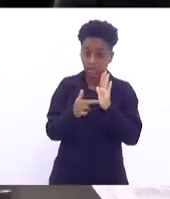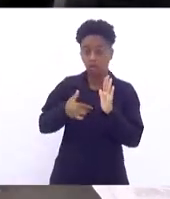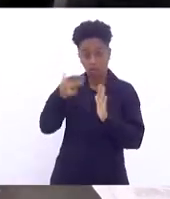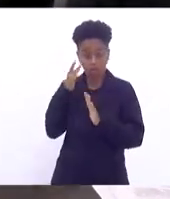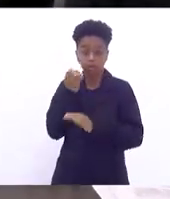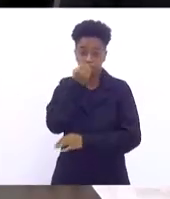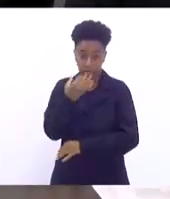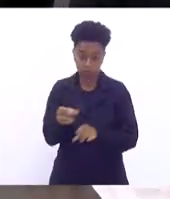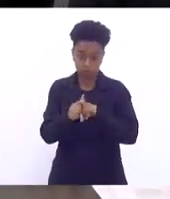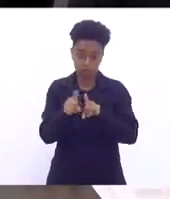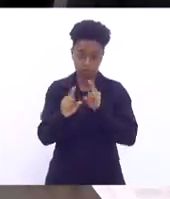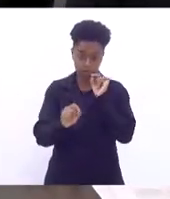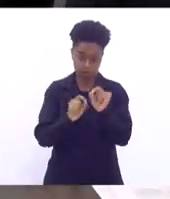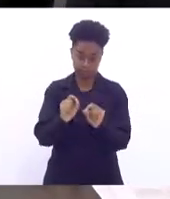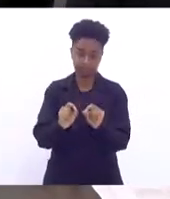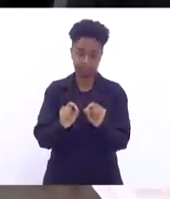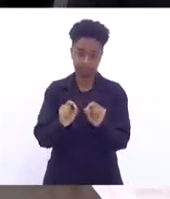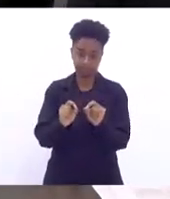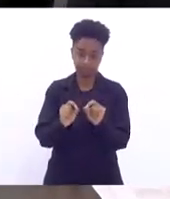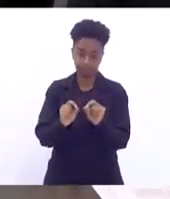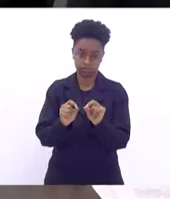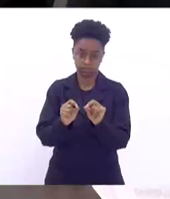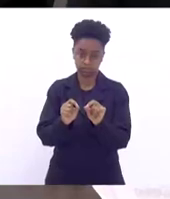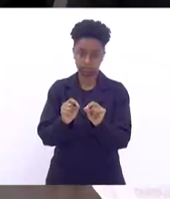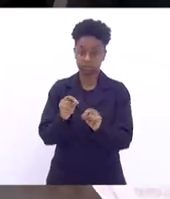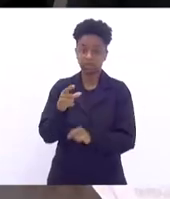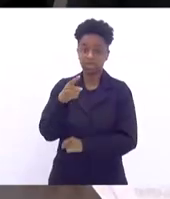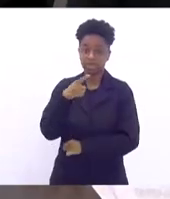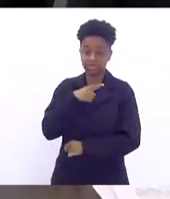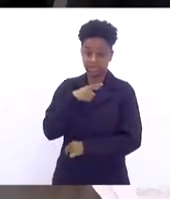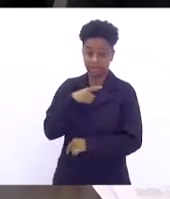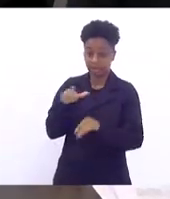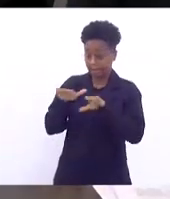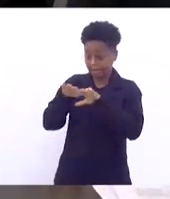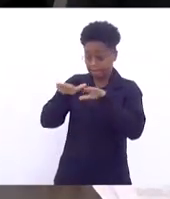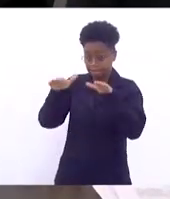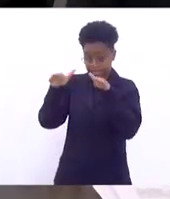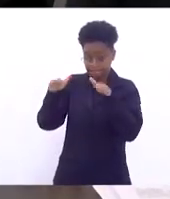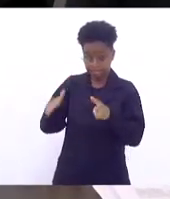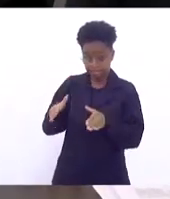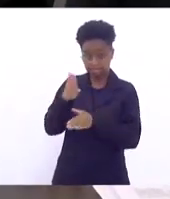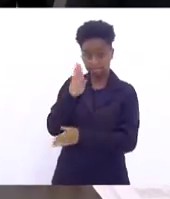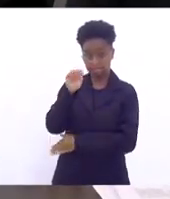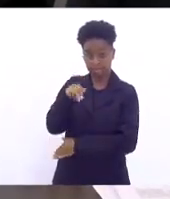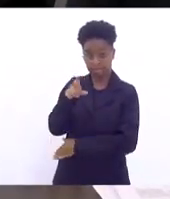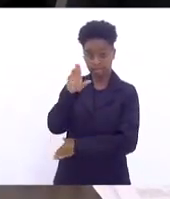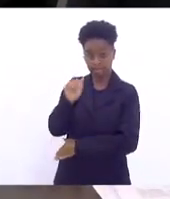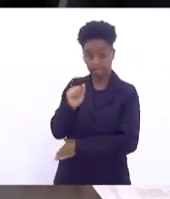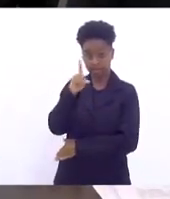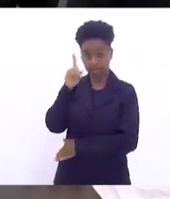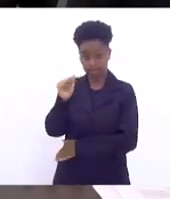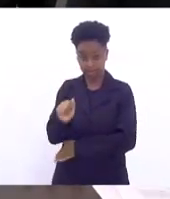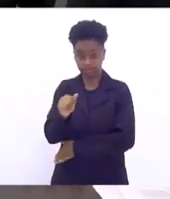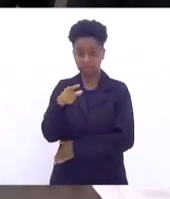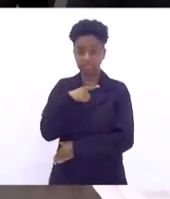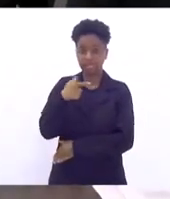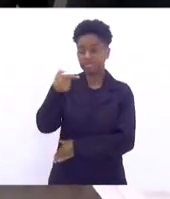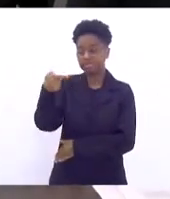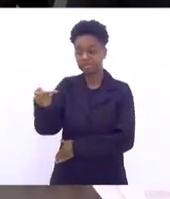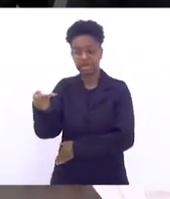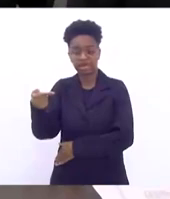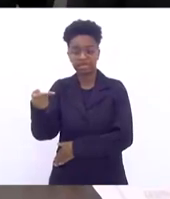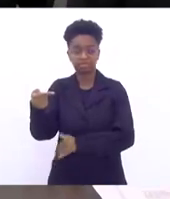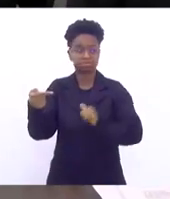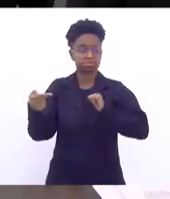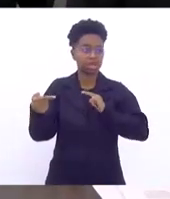que é o seguinte você tem bancadas de Deputados bancada de sete bancada